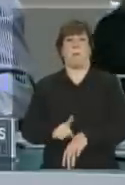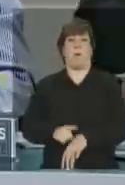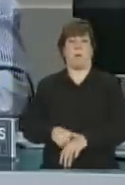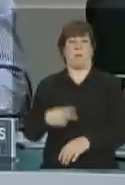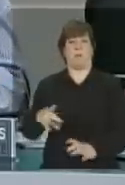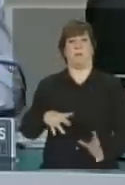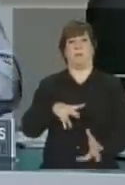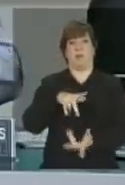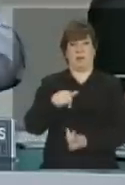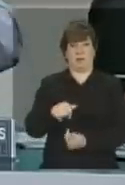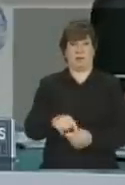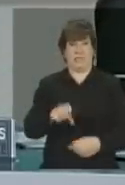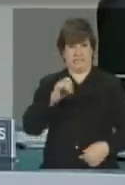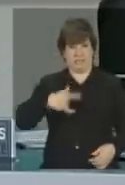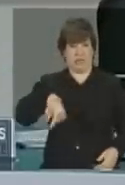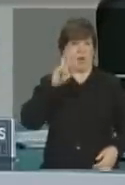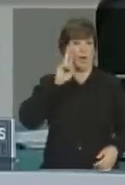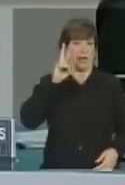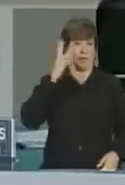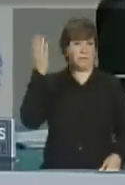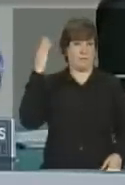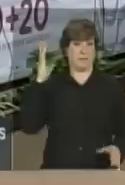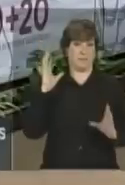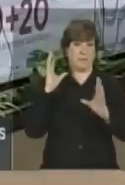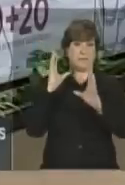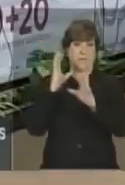história, em relação à